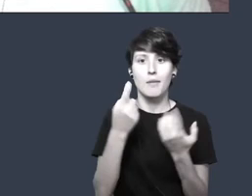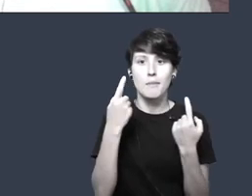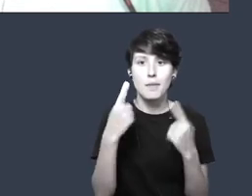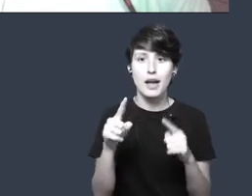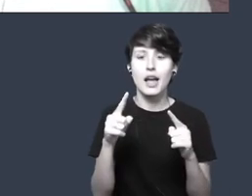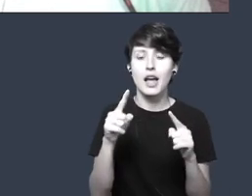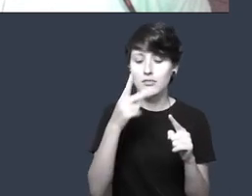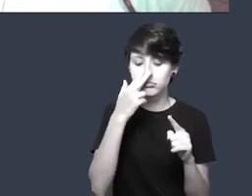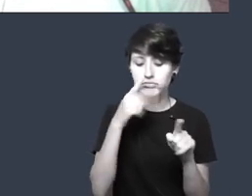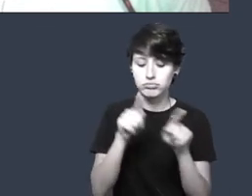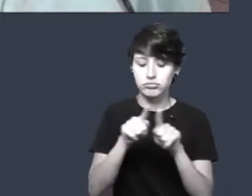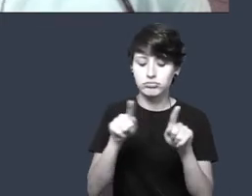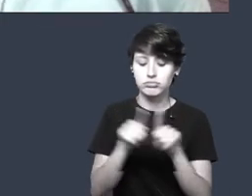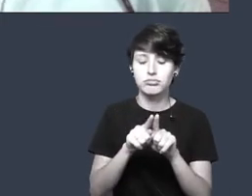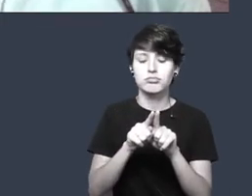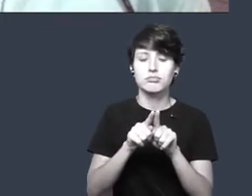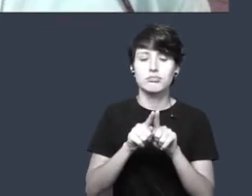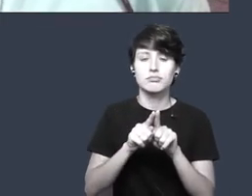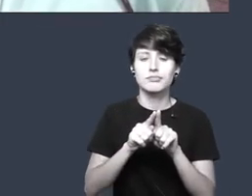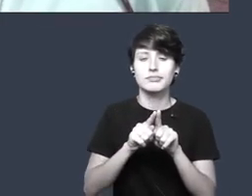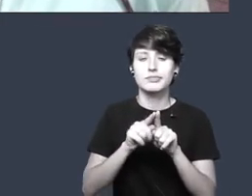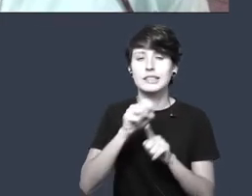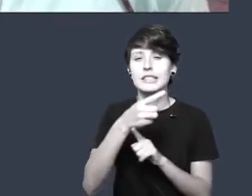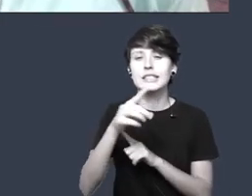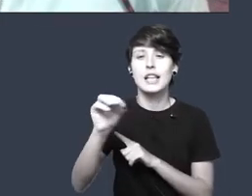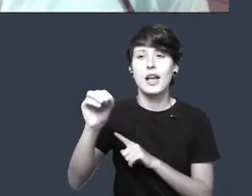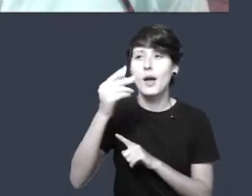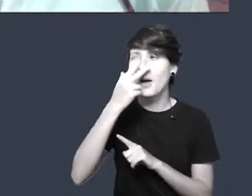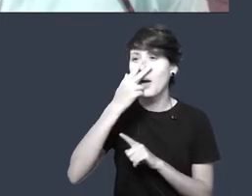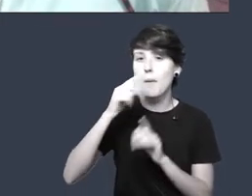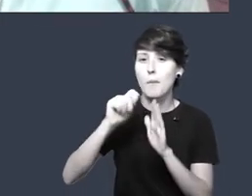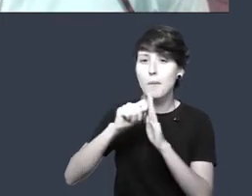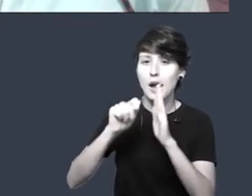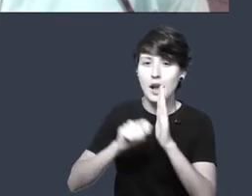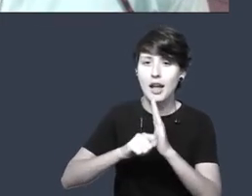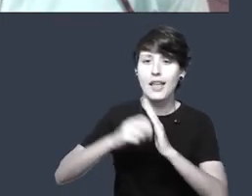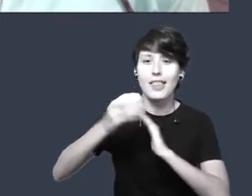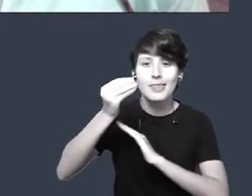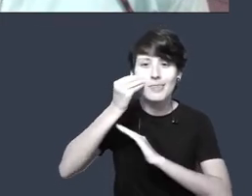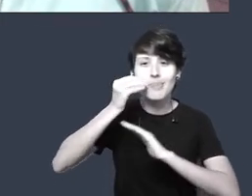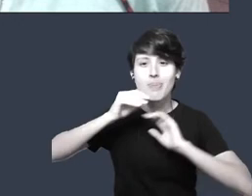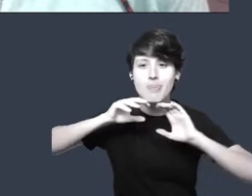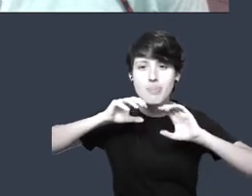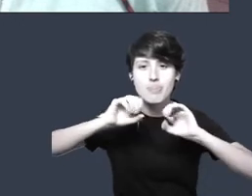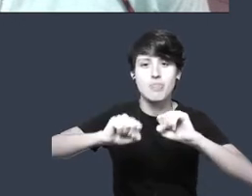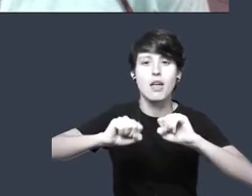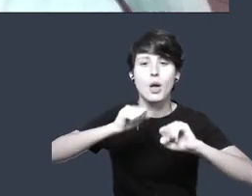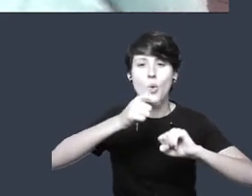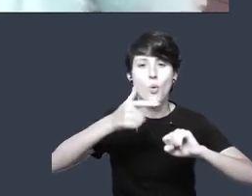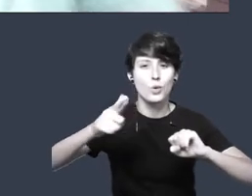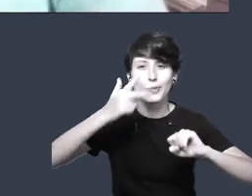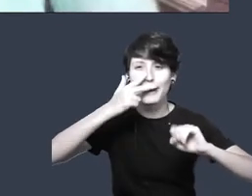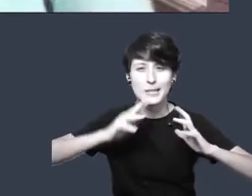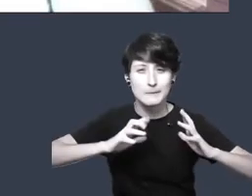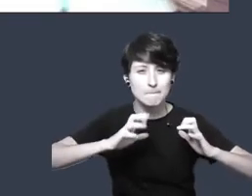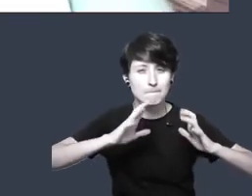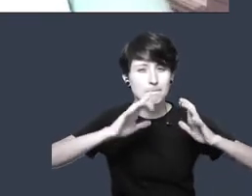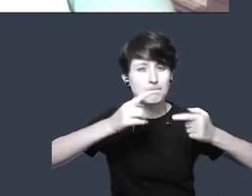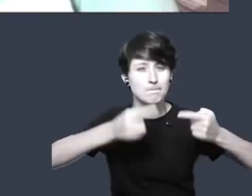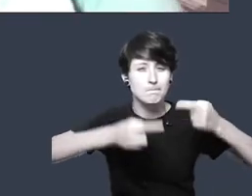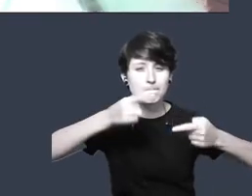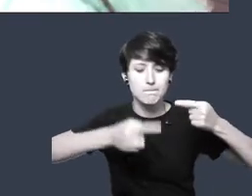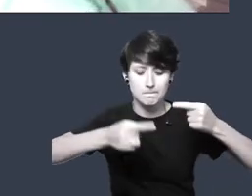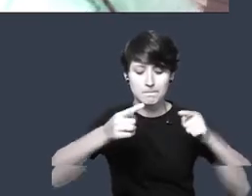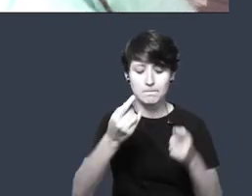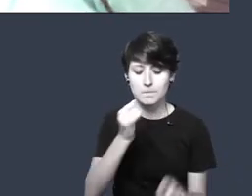que se chamam, que são algoritmos que tentam atingir outro algoritmo, né, a briga dos dois algoritmos ali. Então, eu